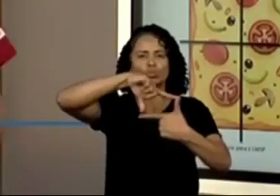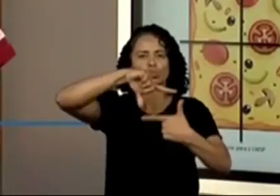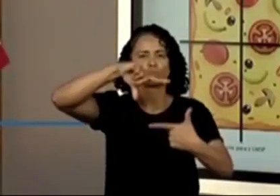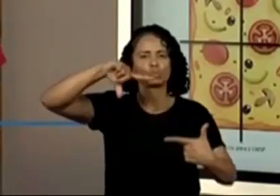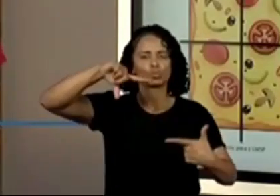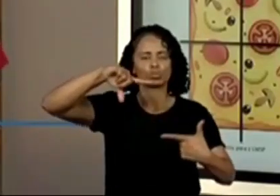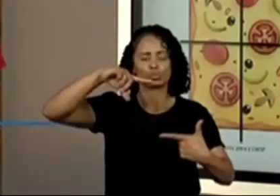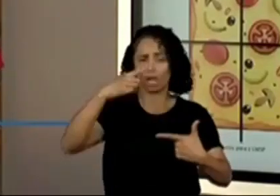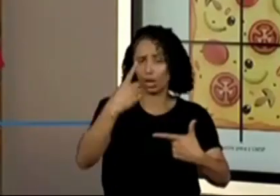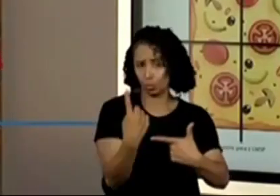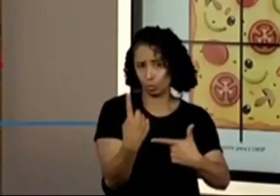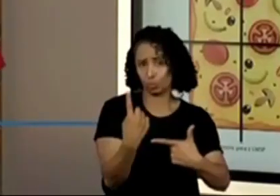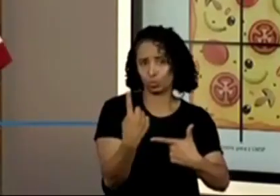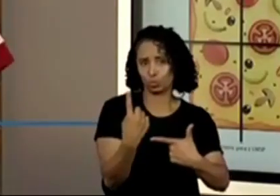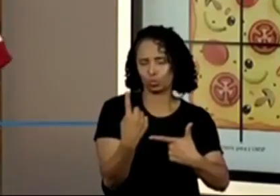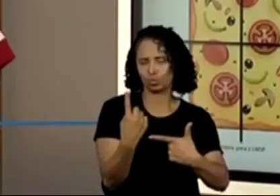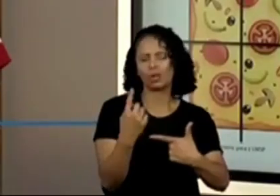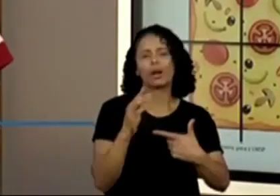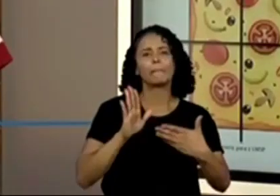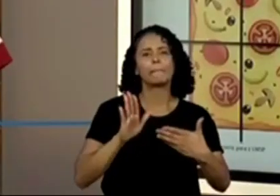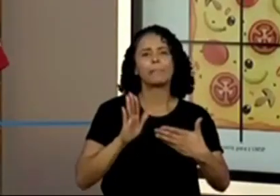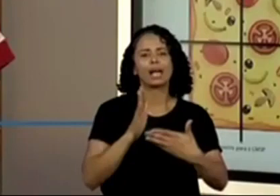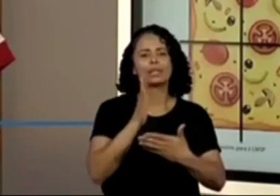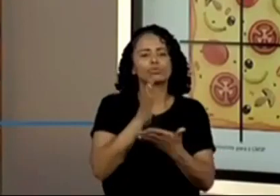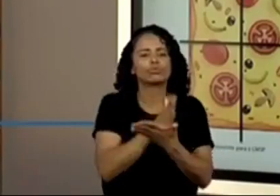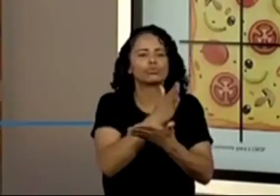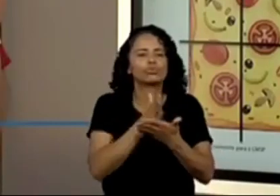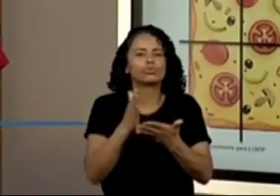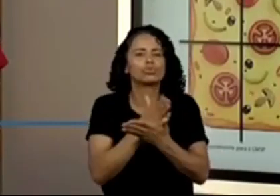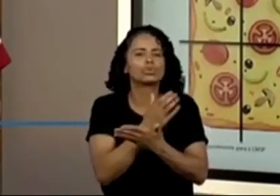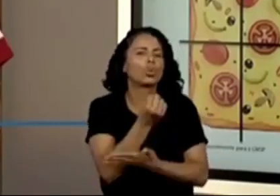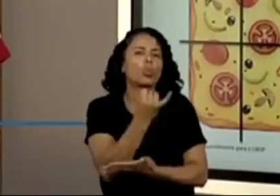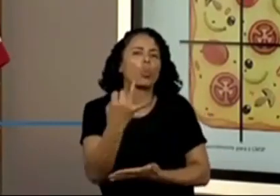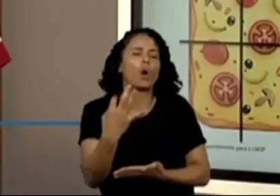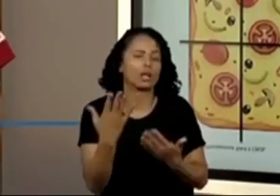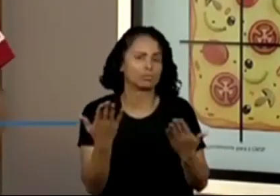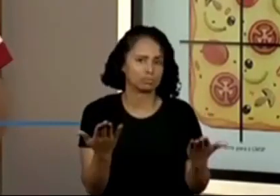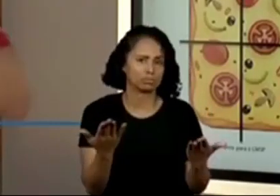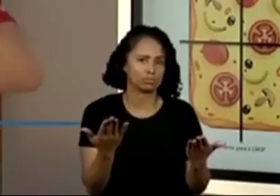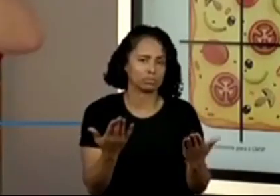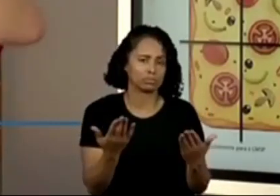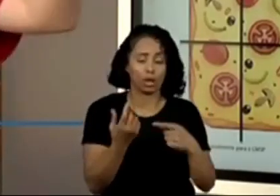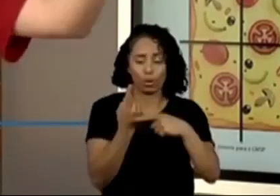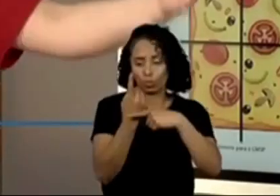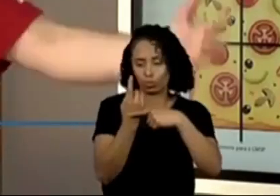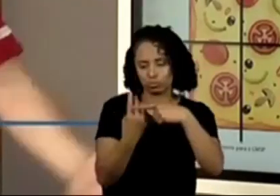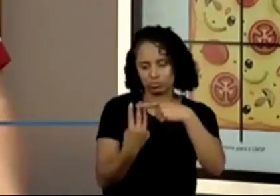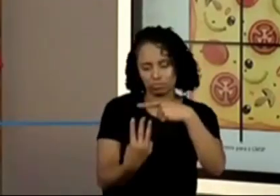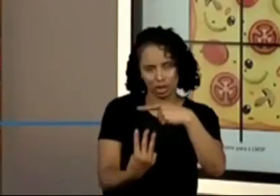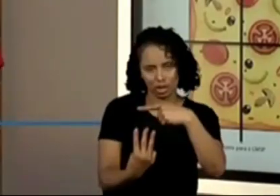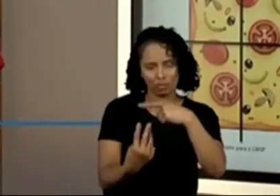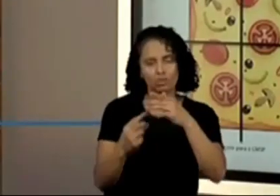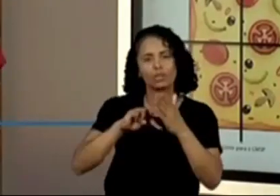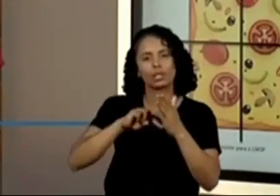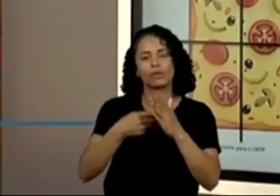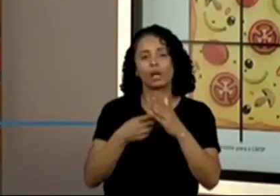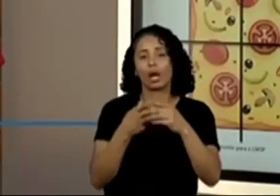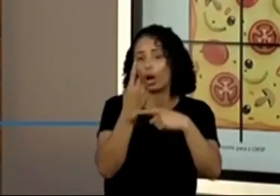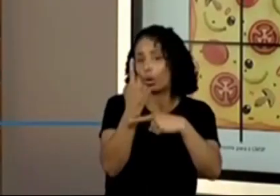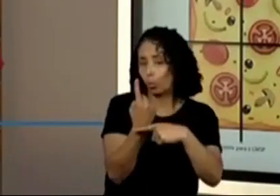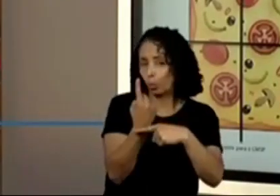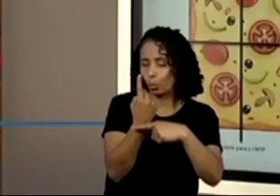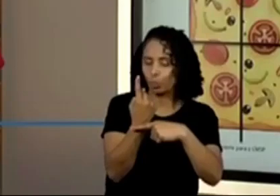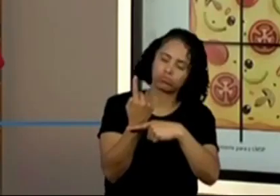inteiro e quantas partes você dividiu. A terça parte, pensa aí, é uma parte, né, no contexto geral, relacionado